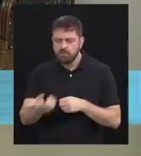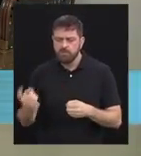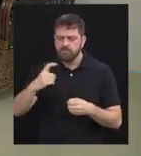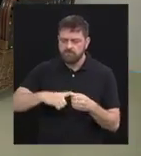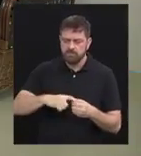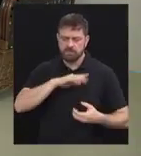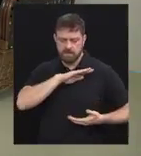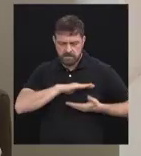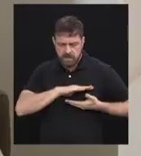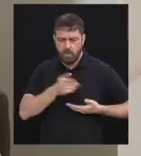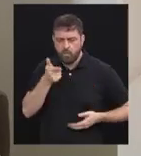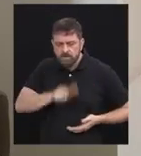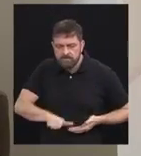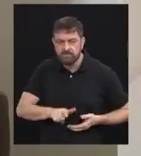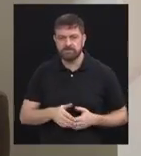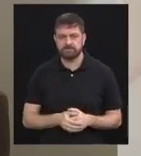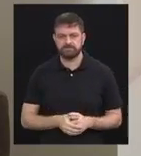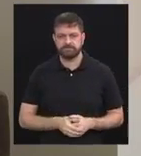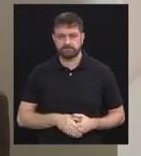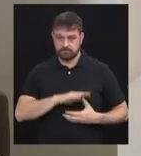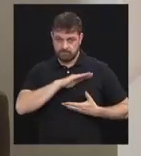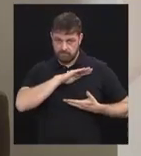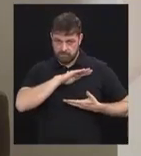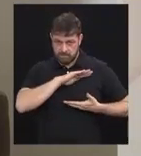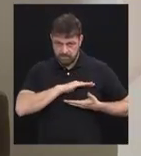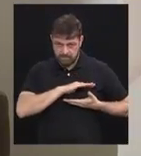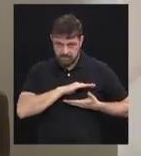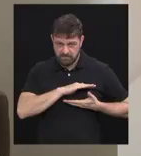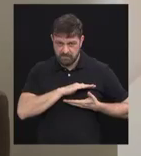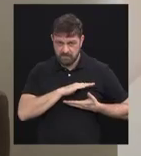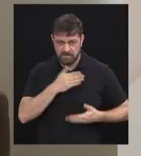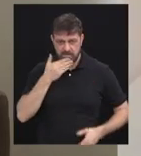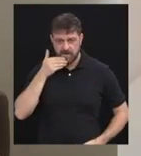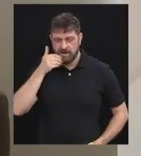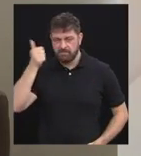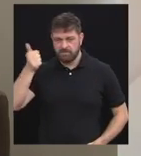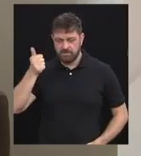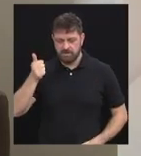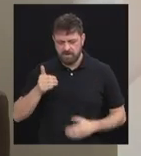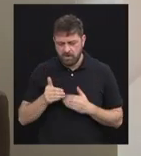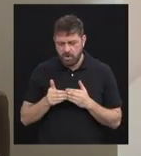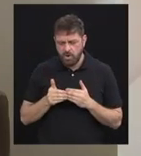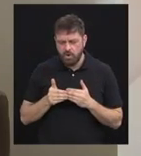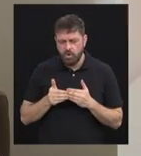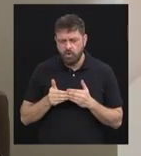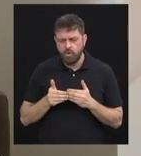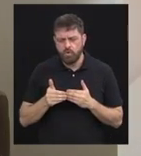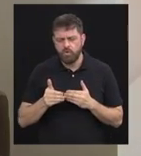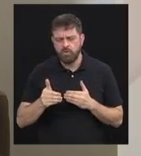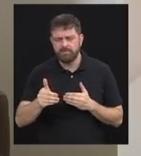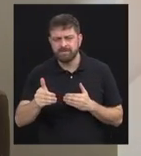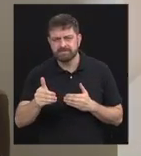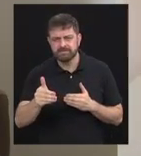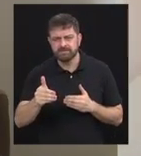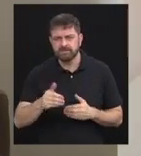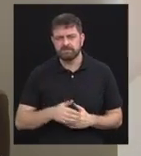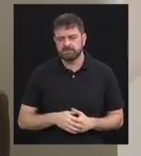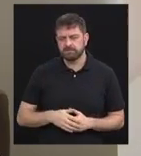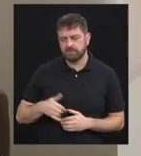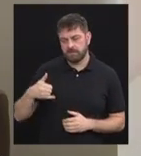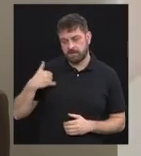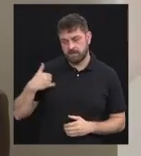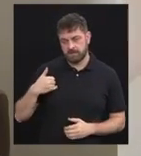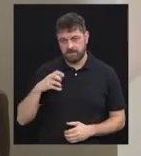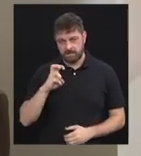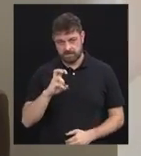exame? Certo. A mamografia, a melhor fase para iniciar a mamografia é aos